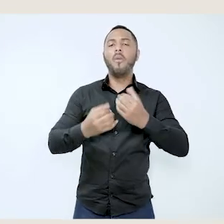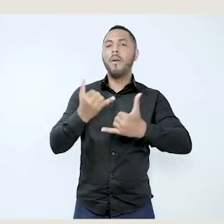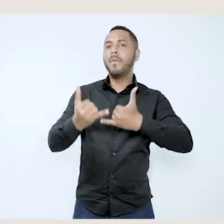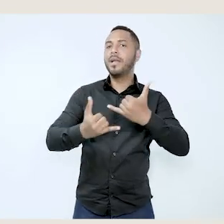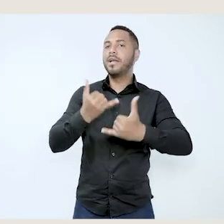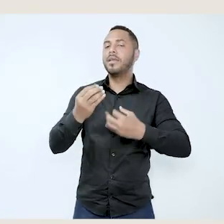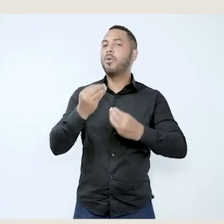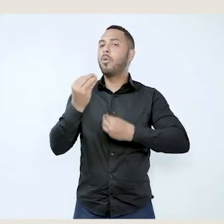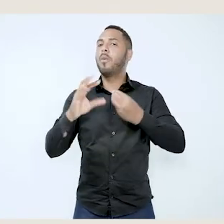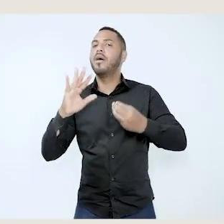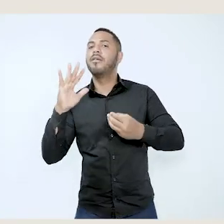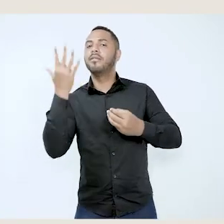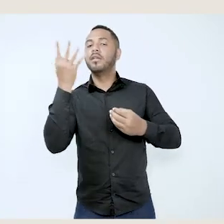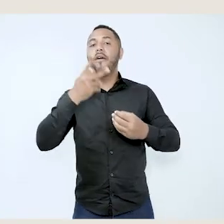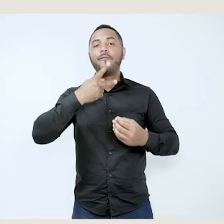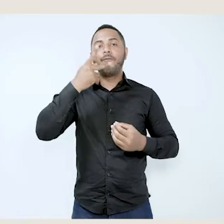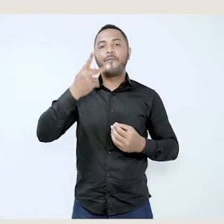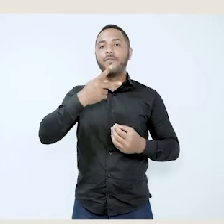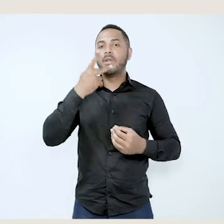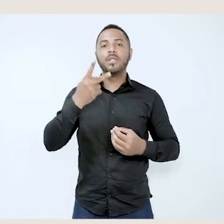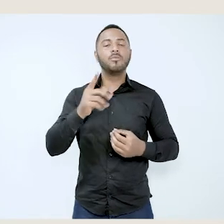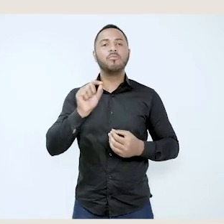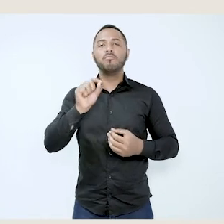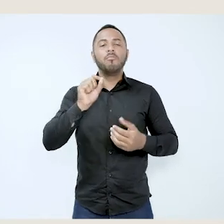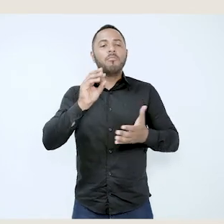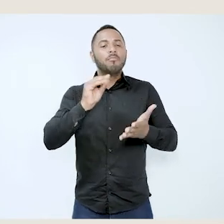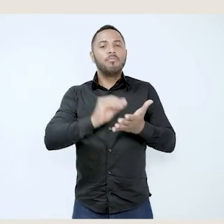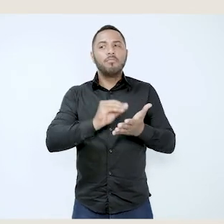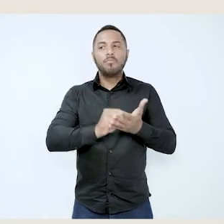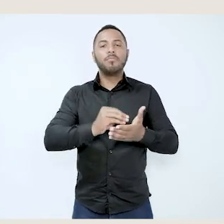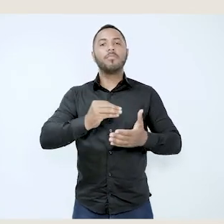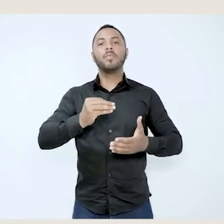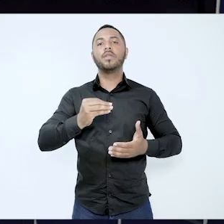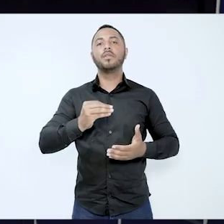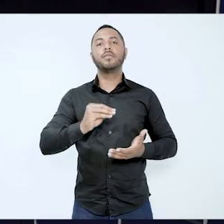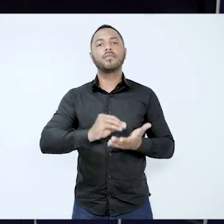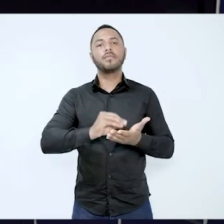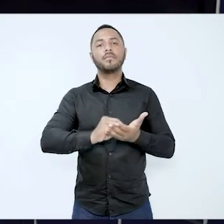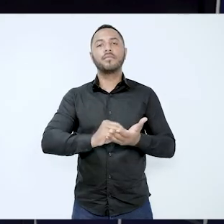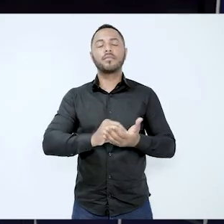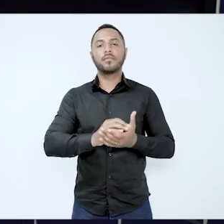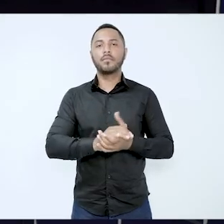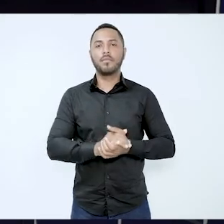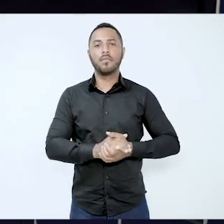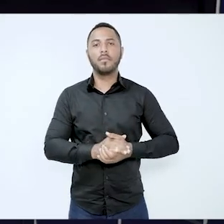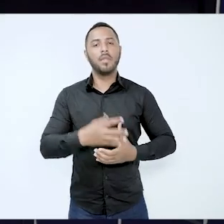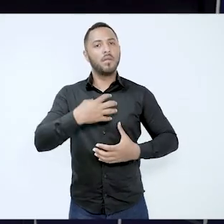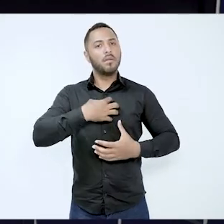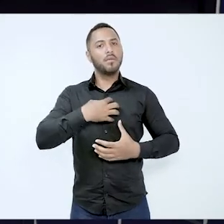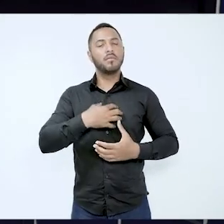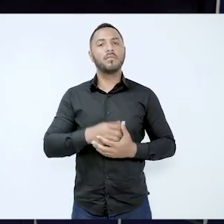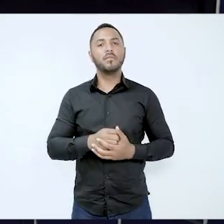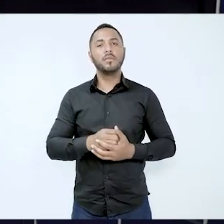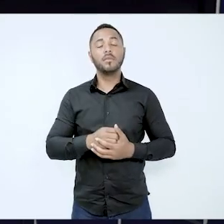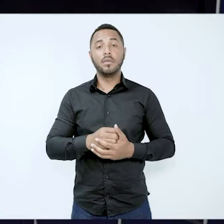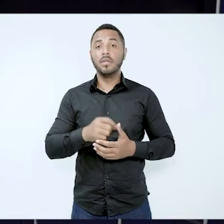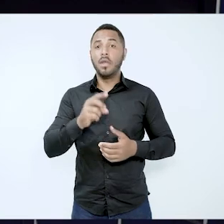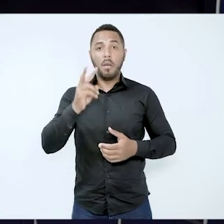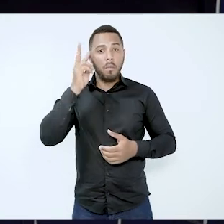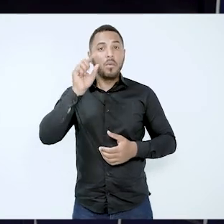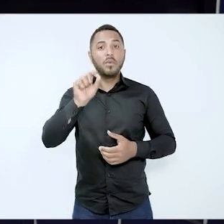as brincadeiras durante o intervalo e fale do que mais sente falta. Lembrando que quem for fazer a opção